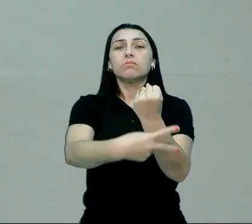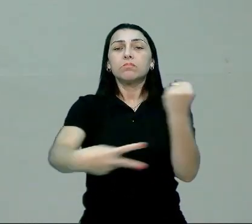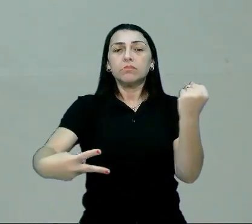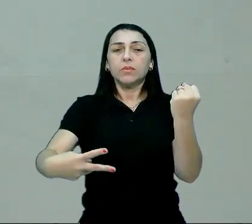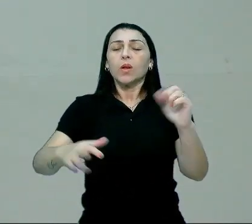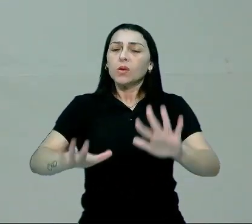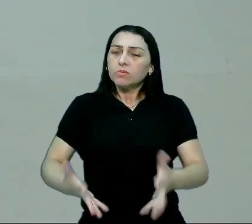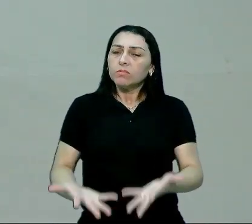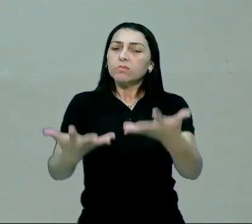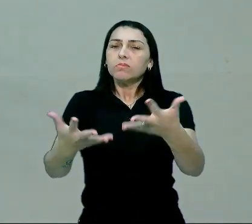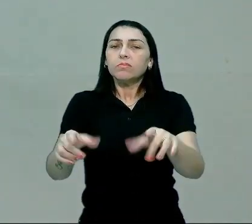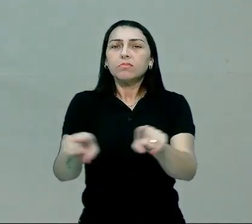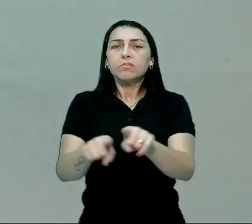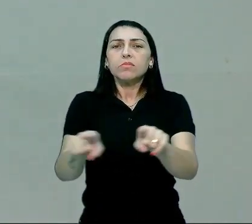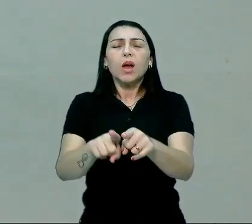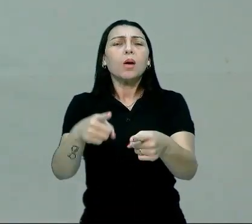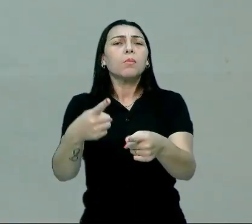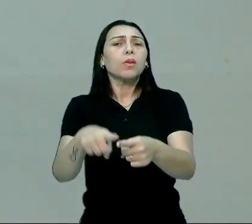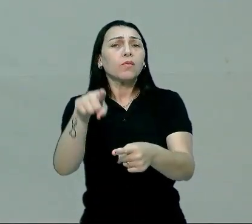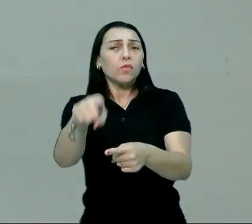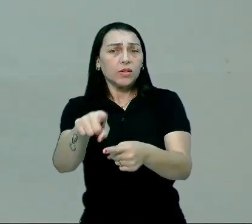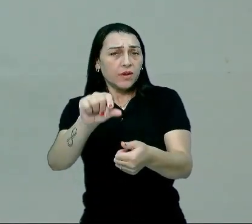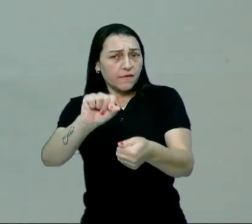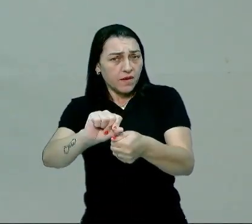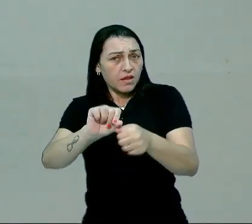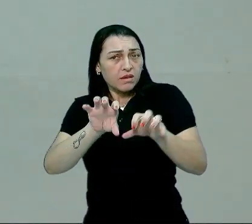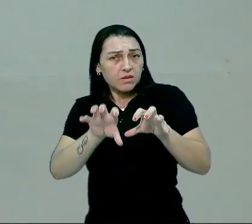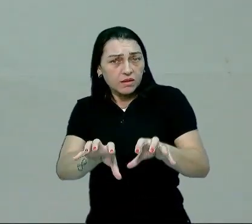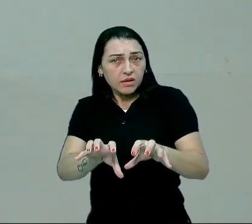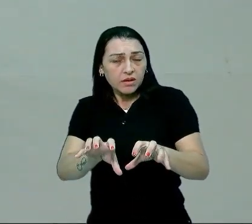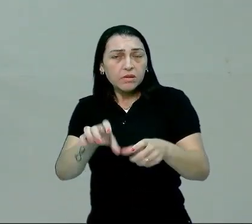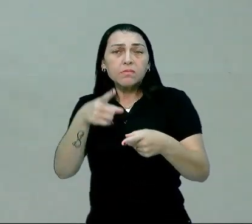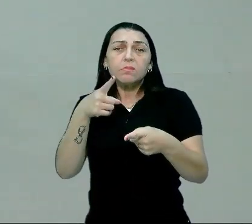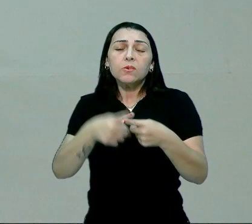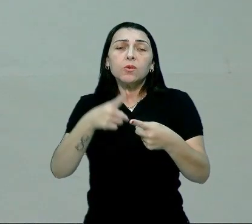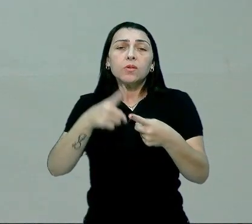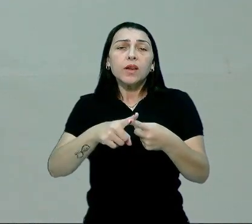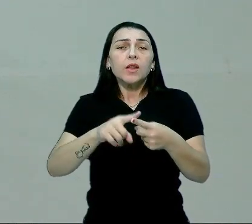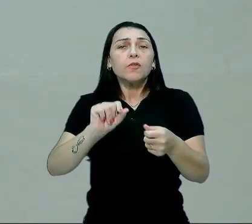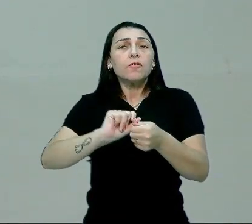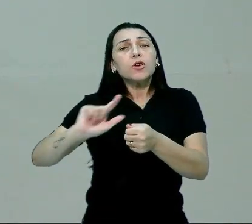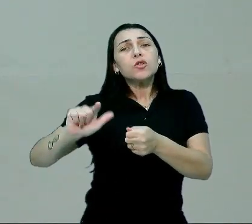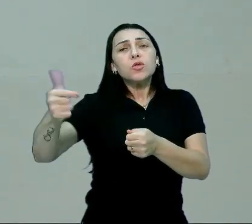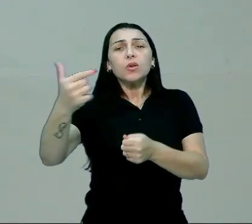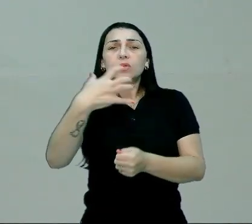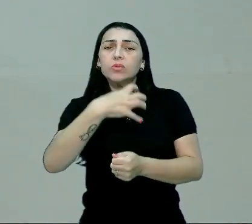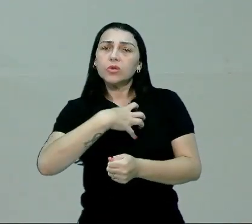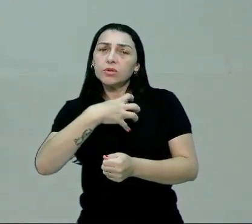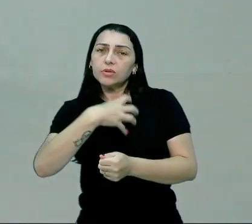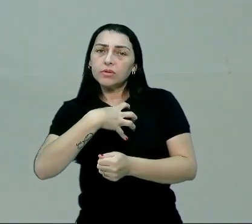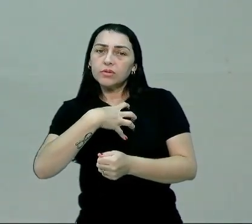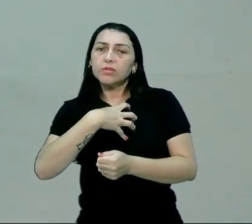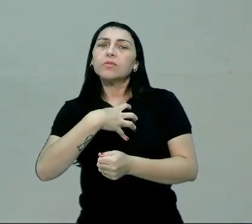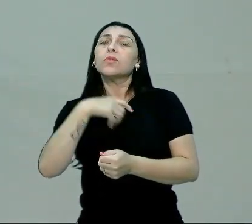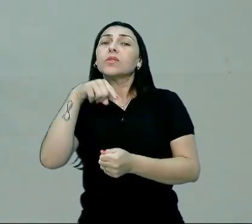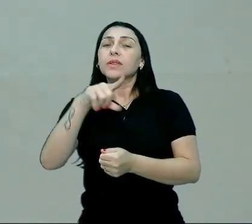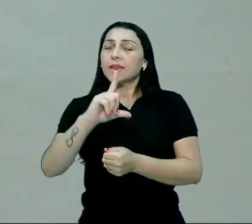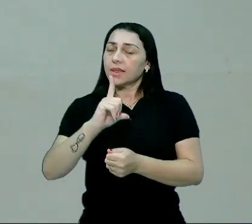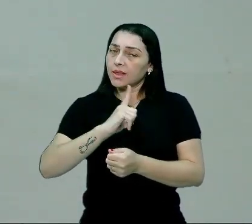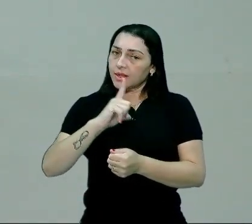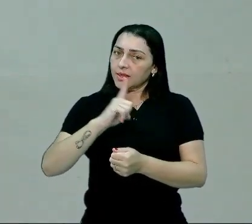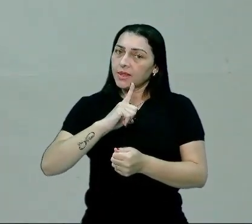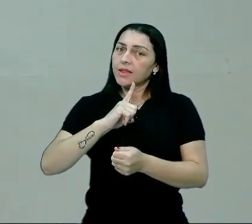suas motivações. Por que você agiu dessa maneira? Por que você não agiu de uma outra forma? Você